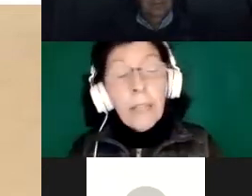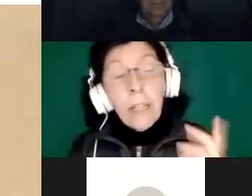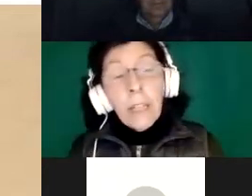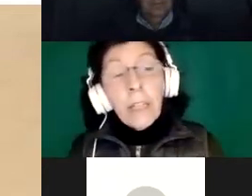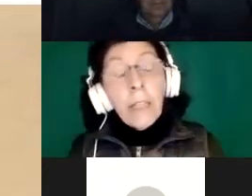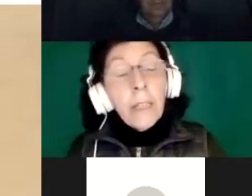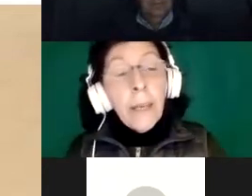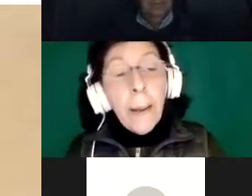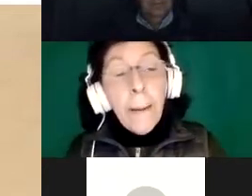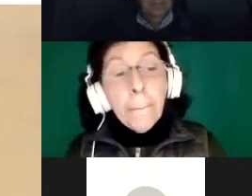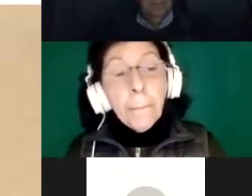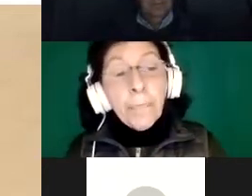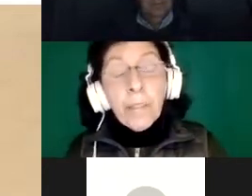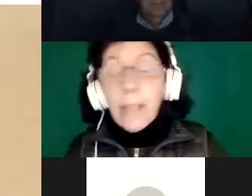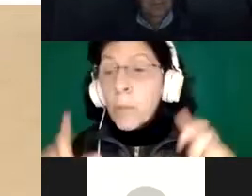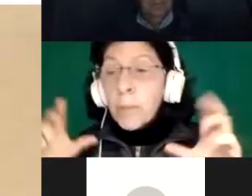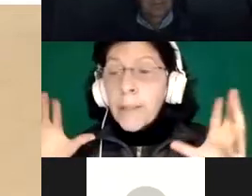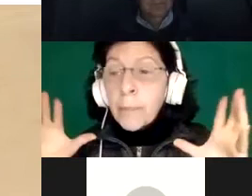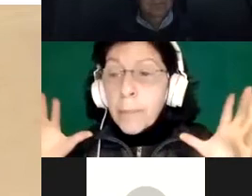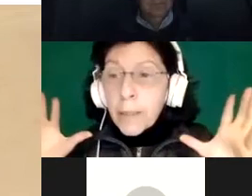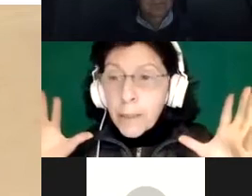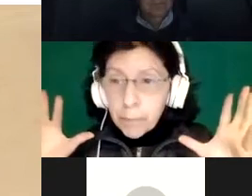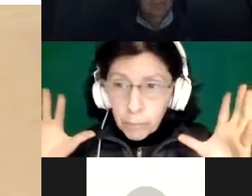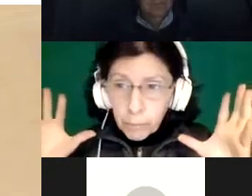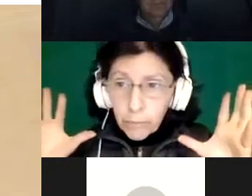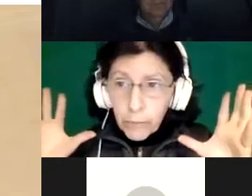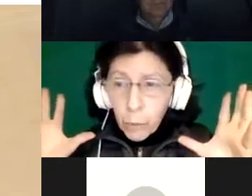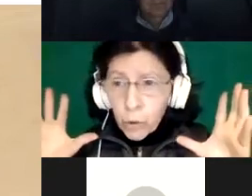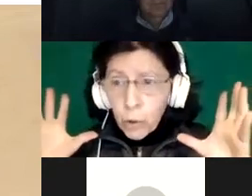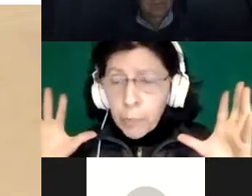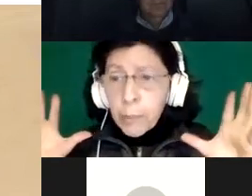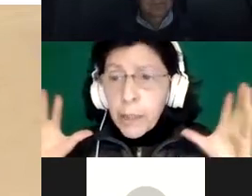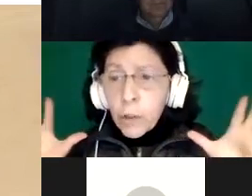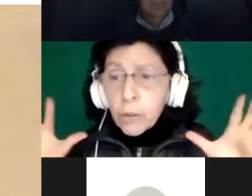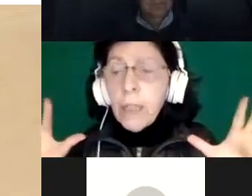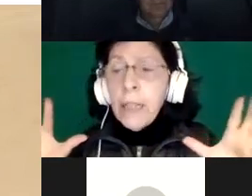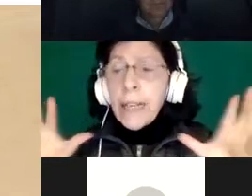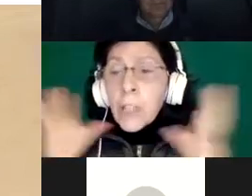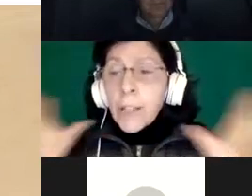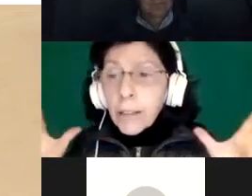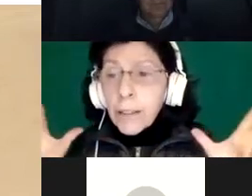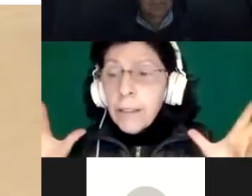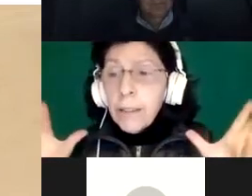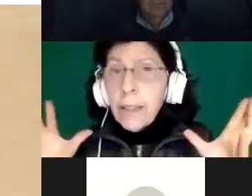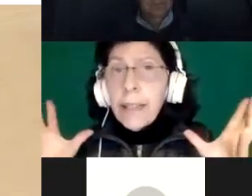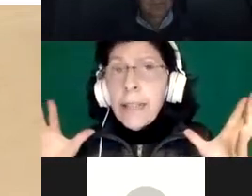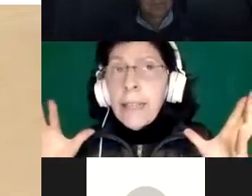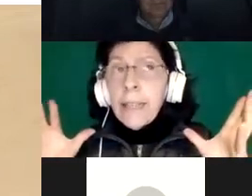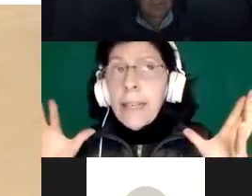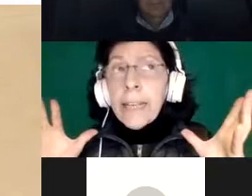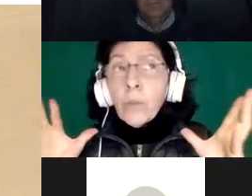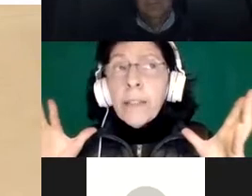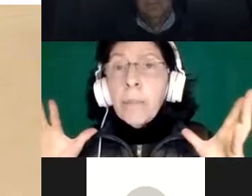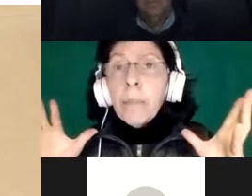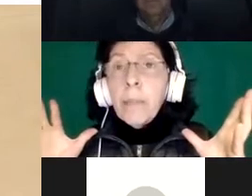importante. E fizemos uma experiência para perceber, bom, se eu imprimir isto, a que escala